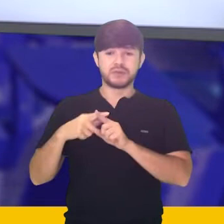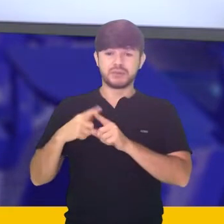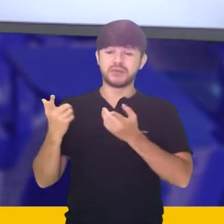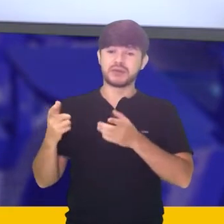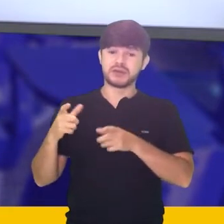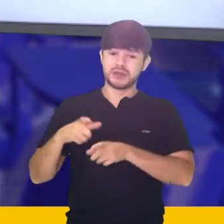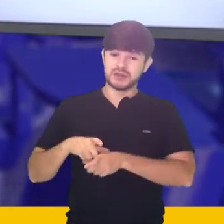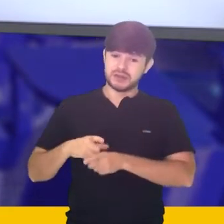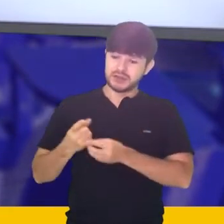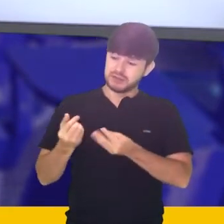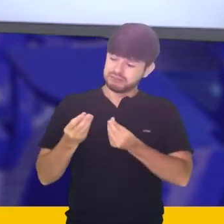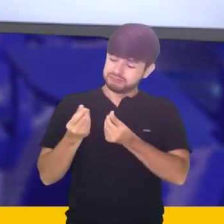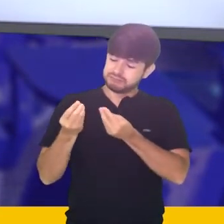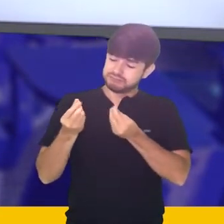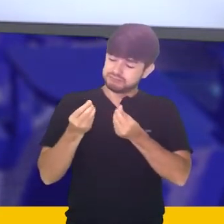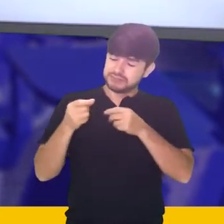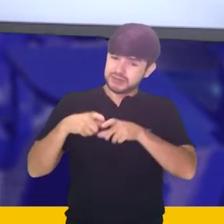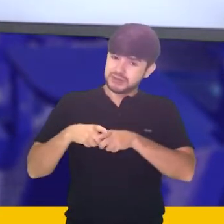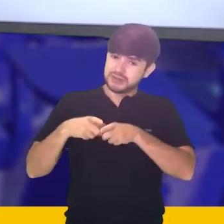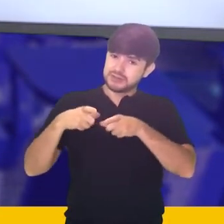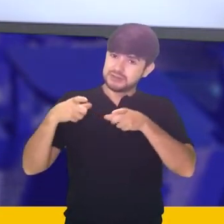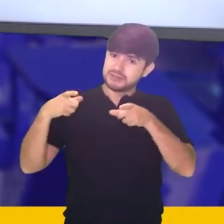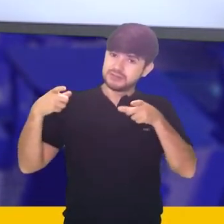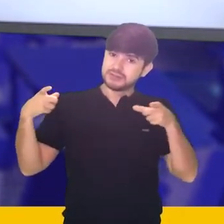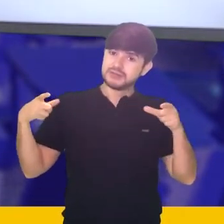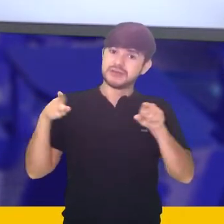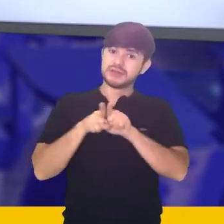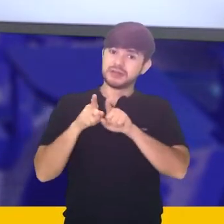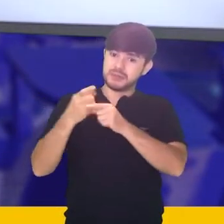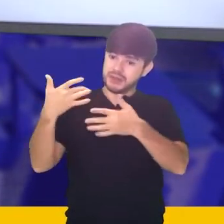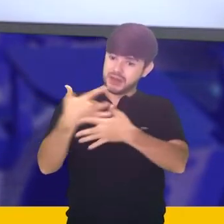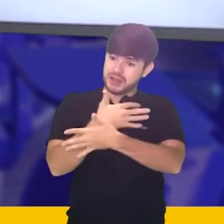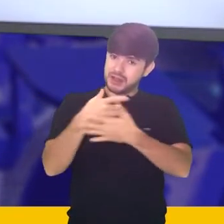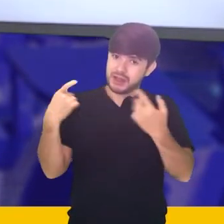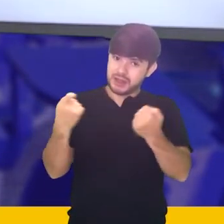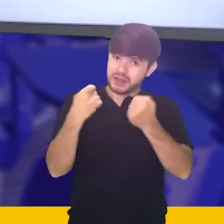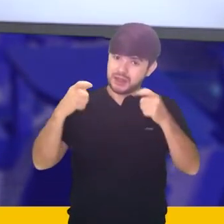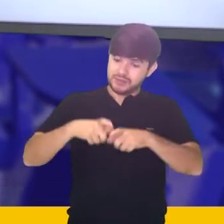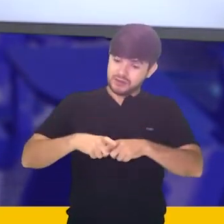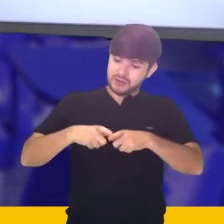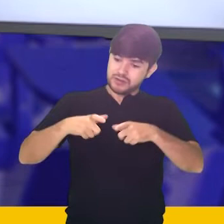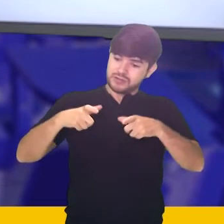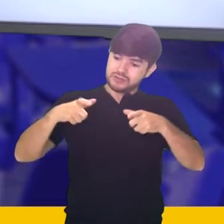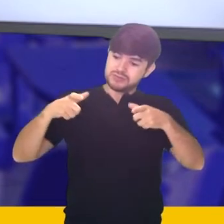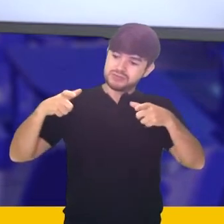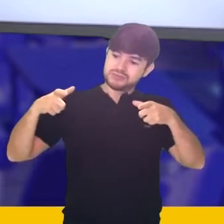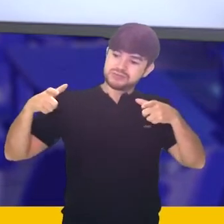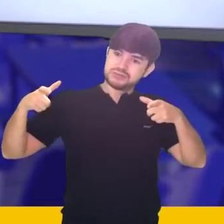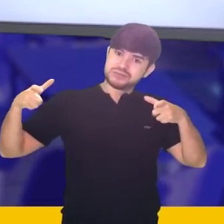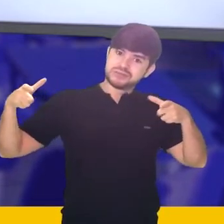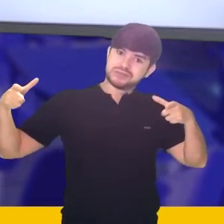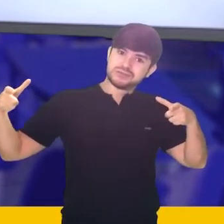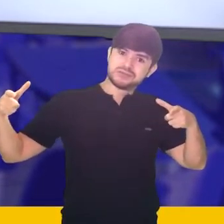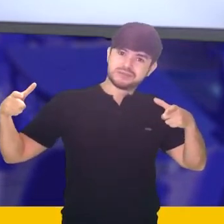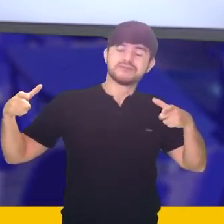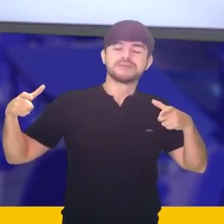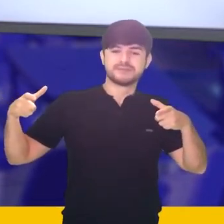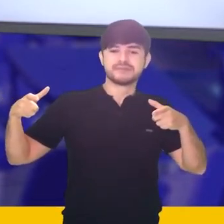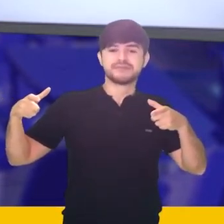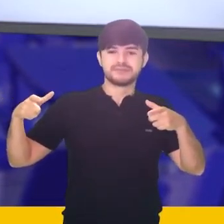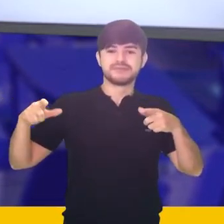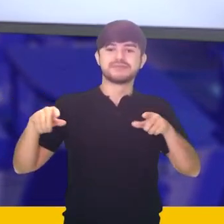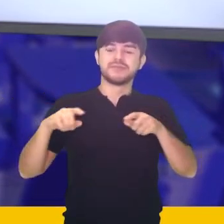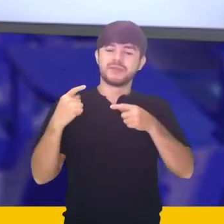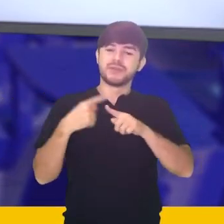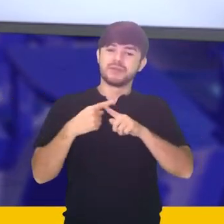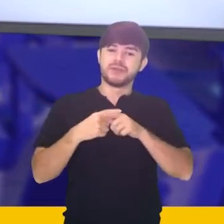cresceu e a nossa cidade ela foi crescendo, né? O espaço urbano da nossa cidade também cresce. E aí isso